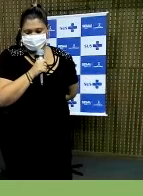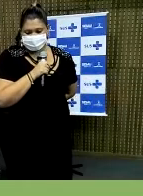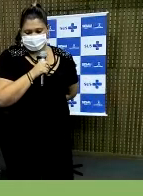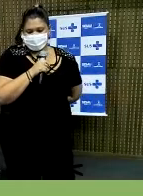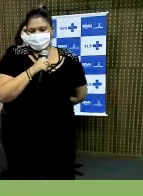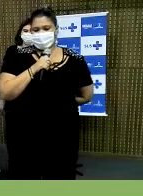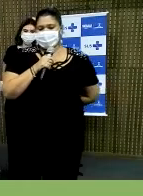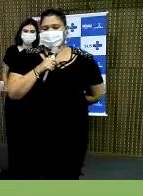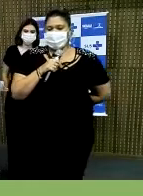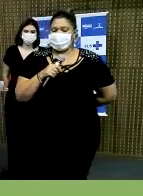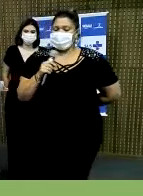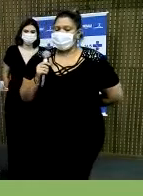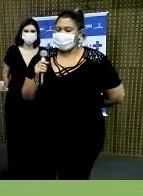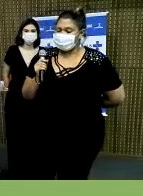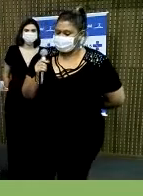caso.